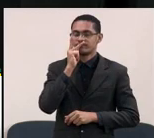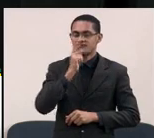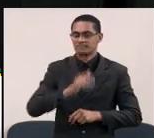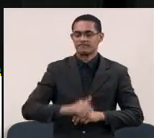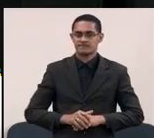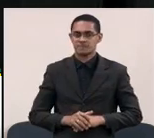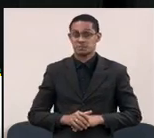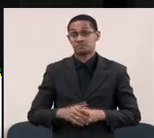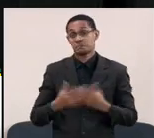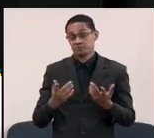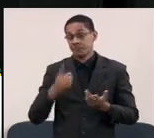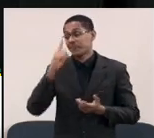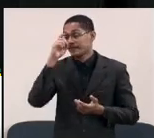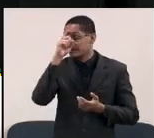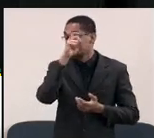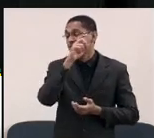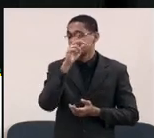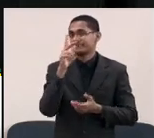Não é fácil,